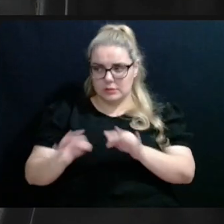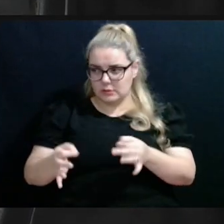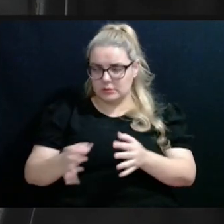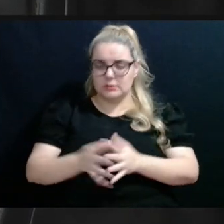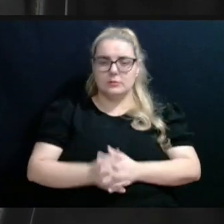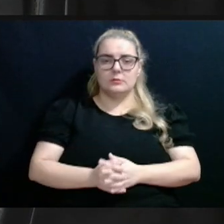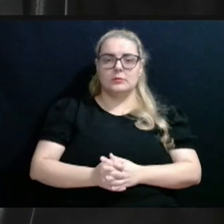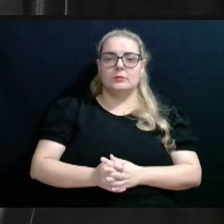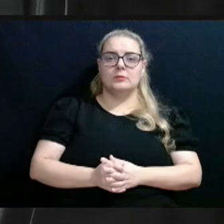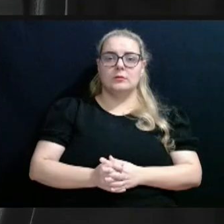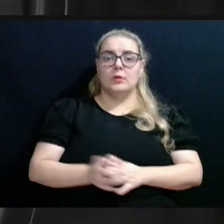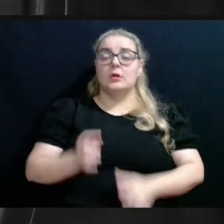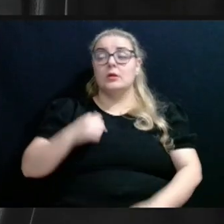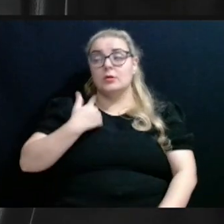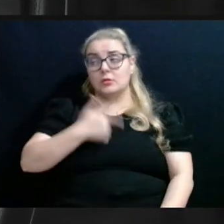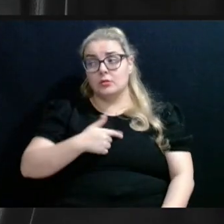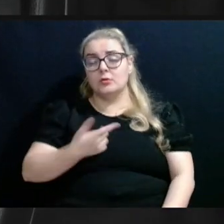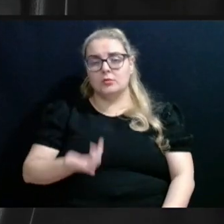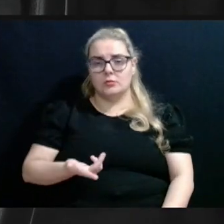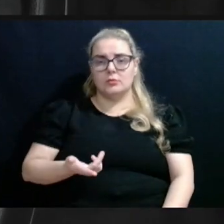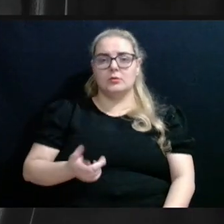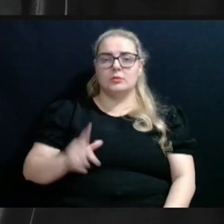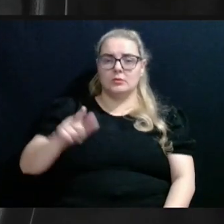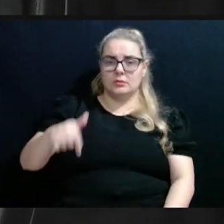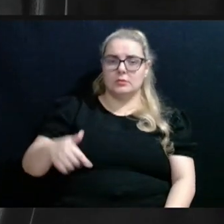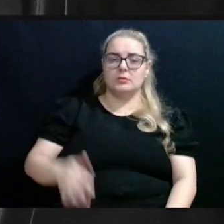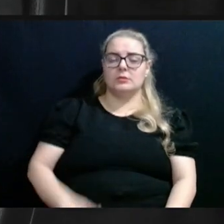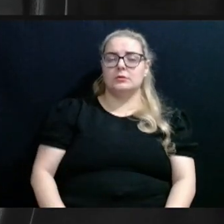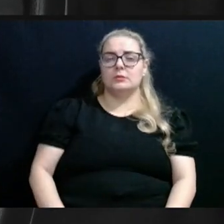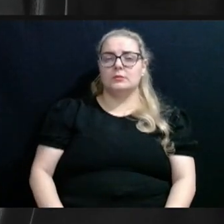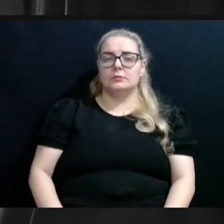a gente reporta depois ao